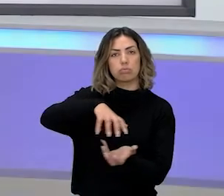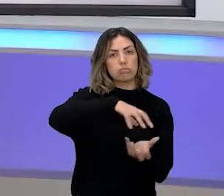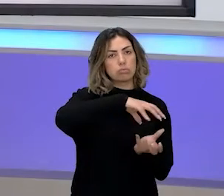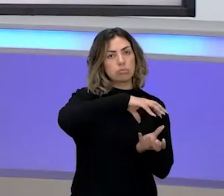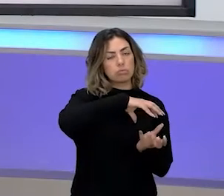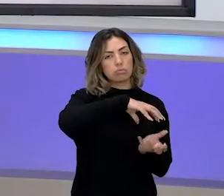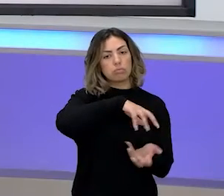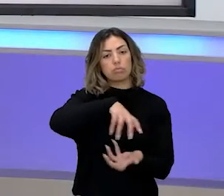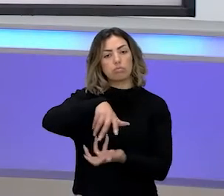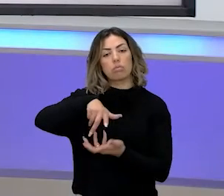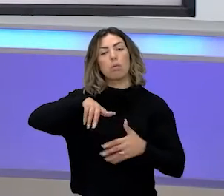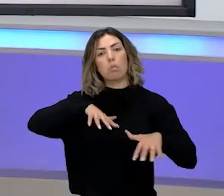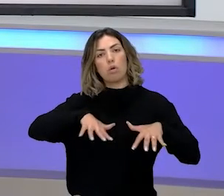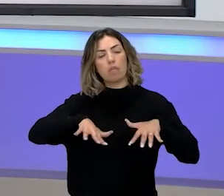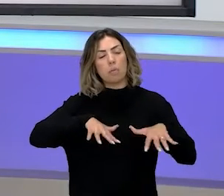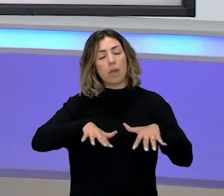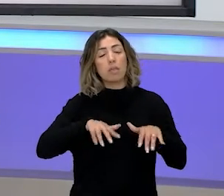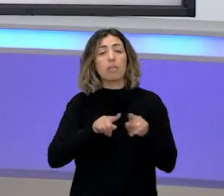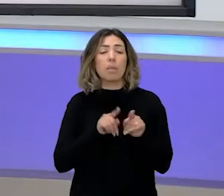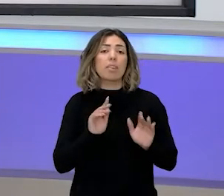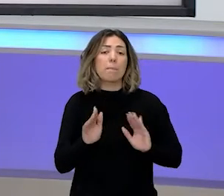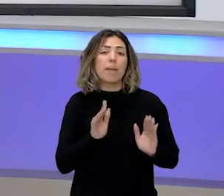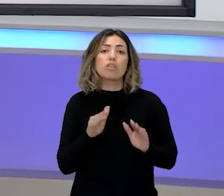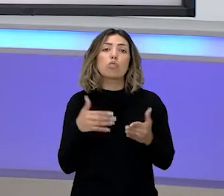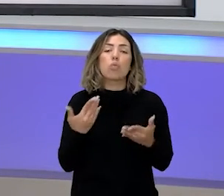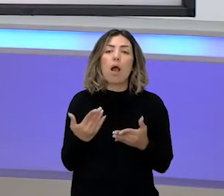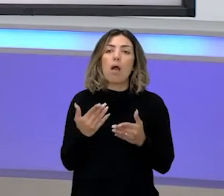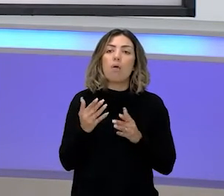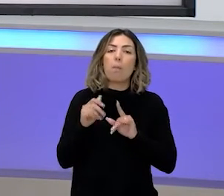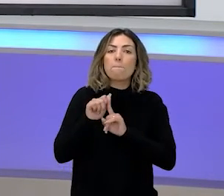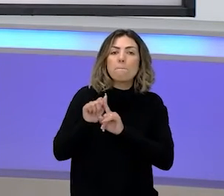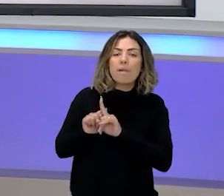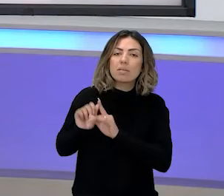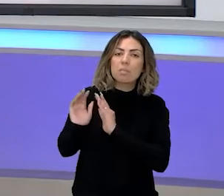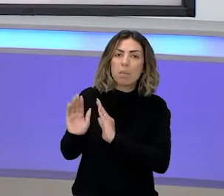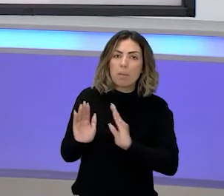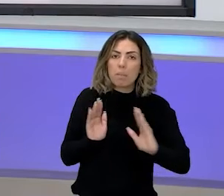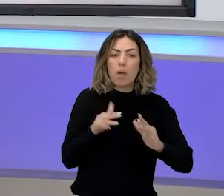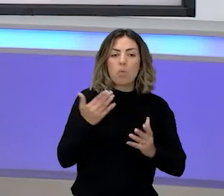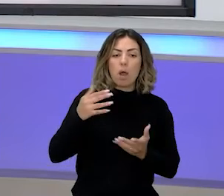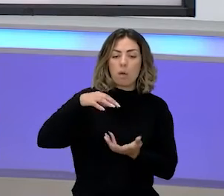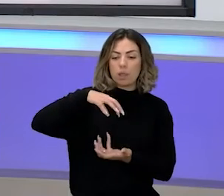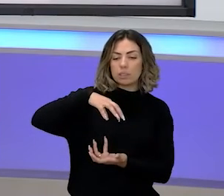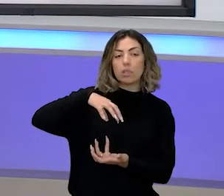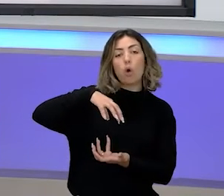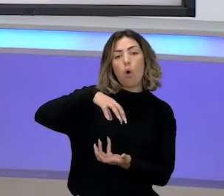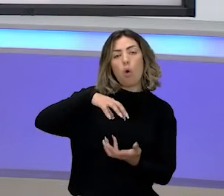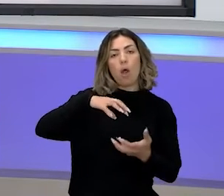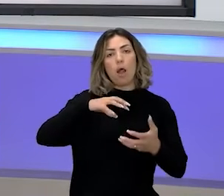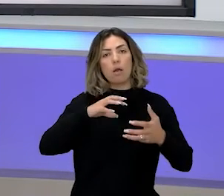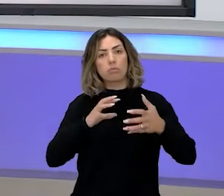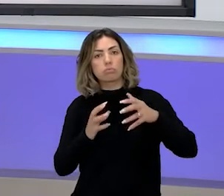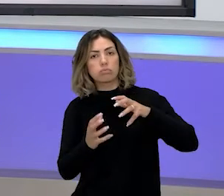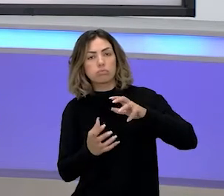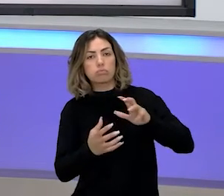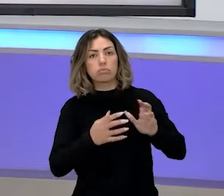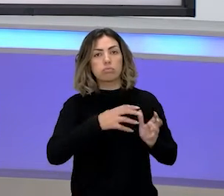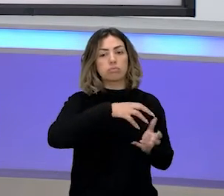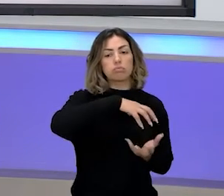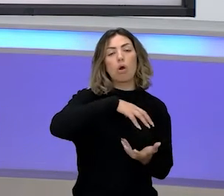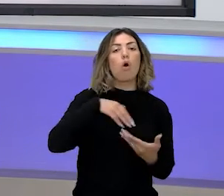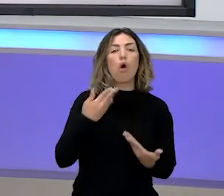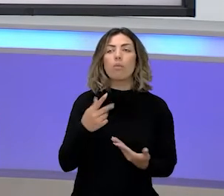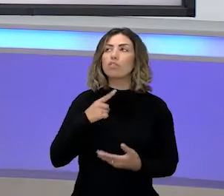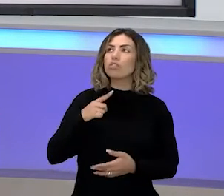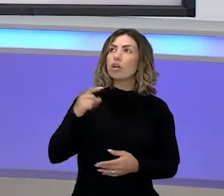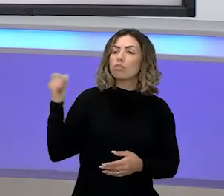depender do momento do ano, né, em que a Terra está posicionada com relação ao Sol, seguida da sua inclinação,